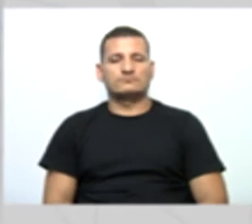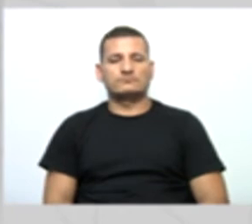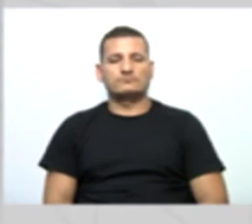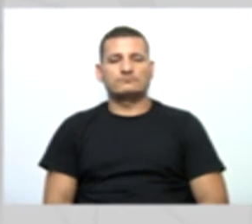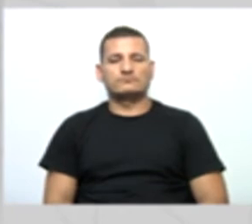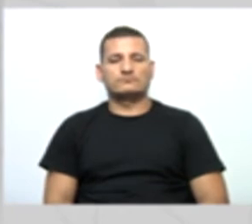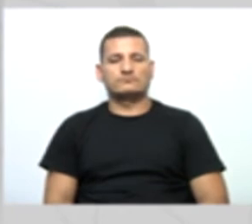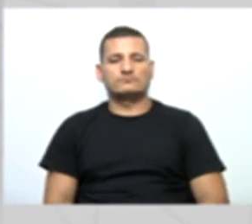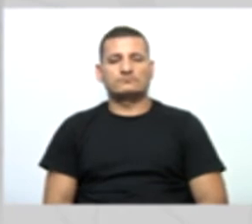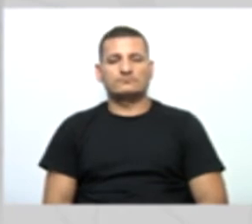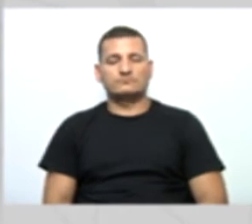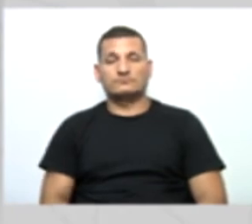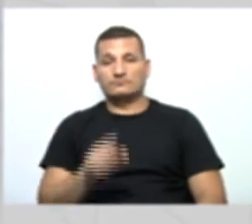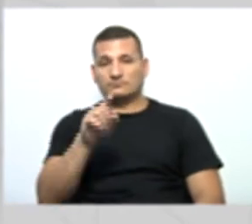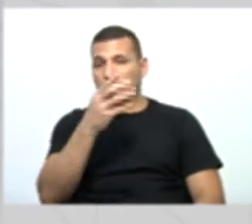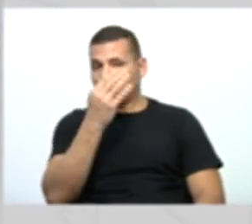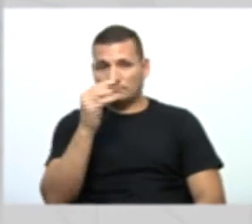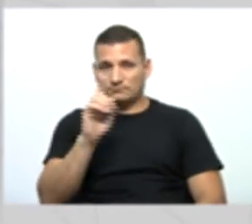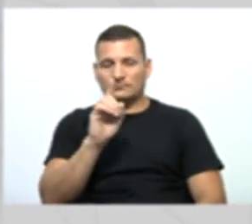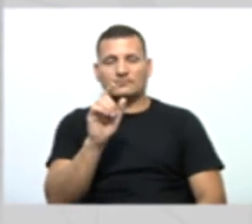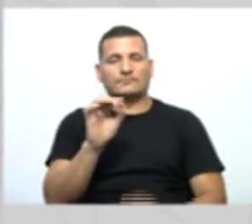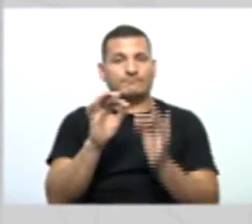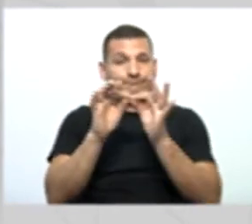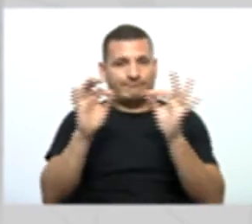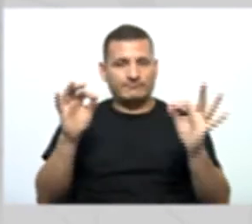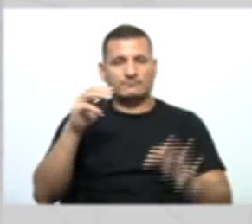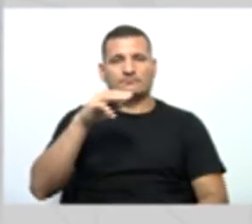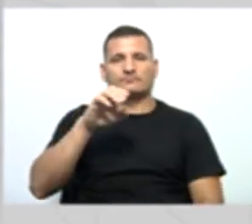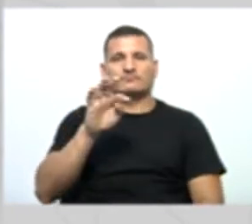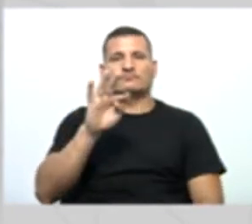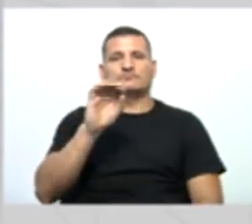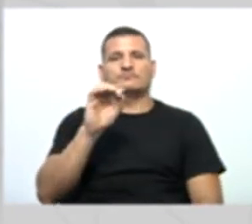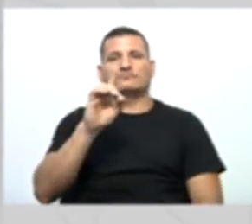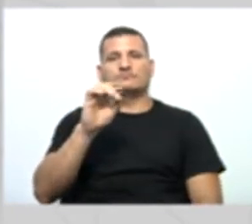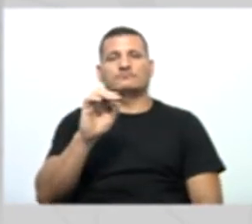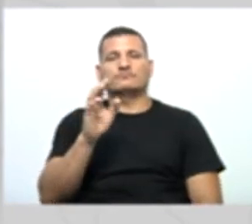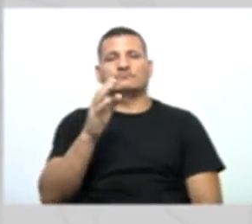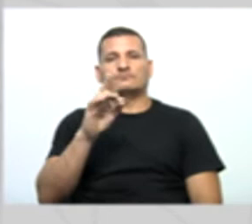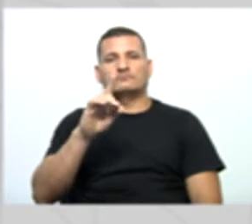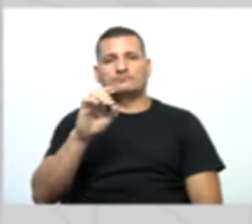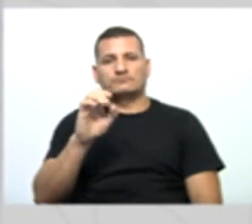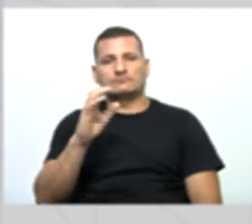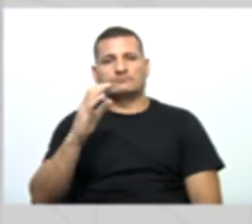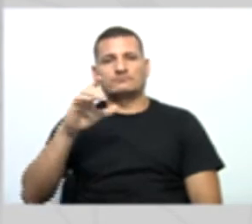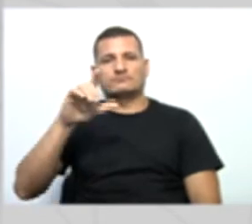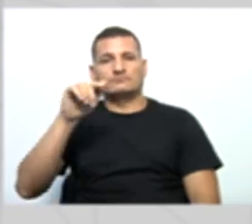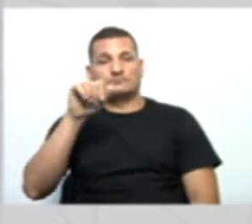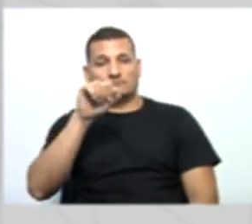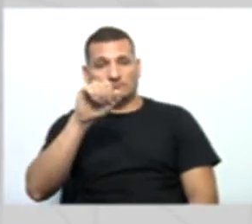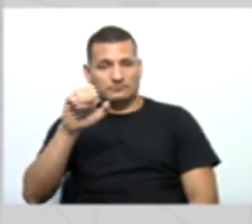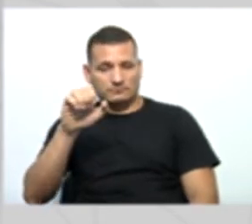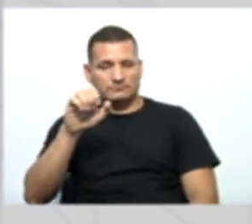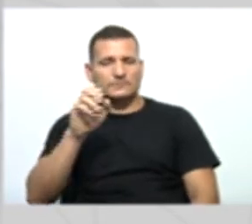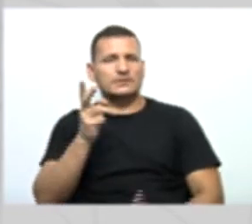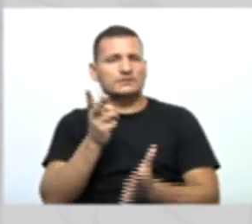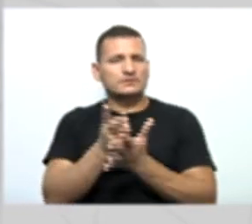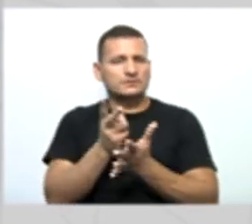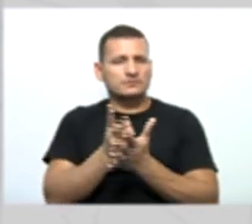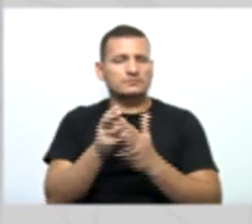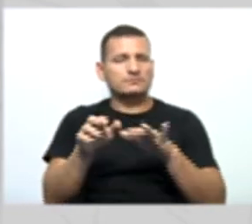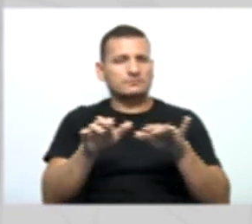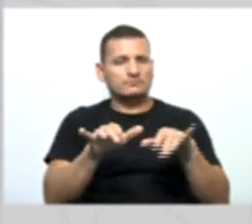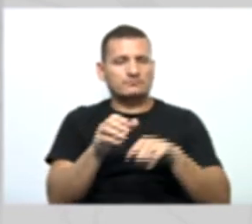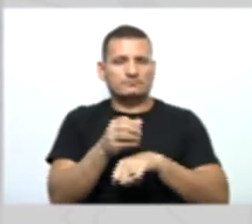Beleza? Não esqueçam essa expressão aqui, ó, métodos de classe. Sempre quando nós estivermos trabalhando com programação